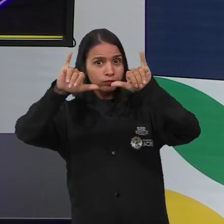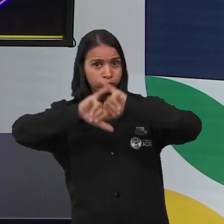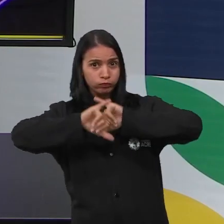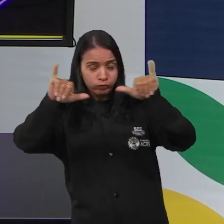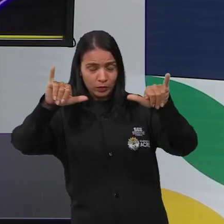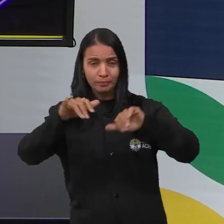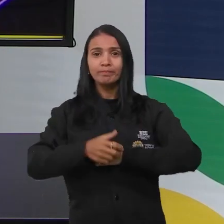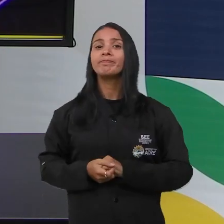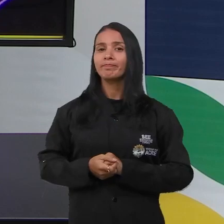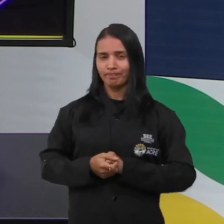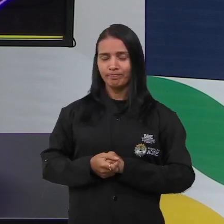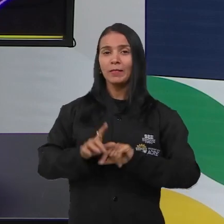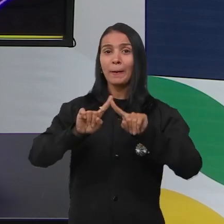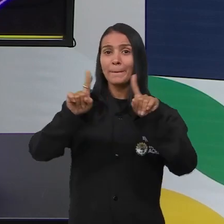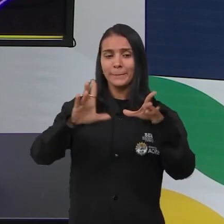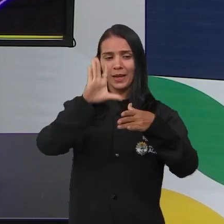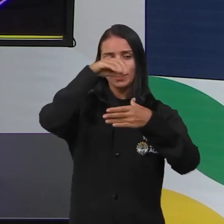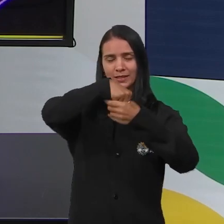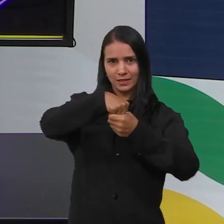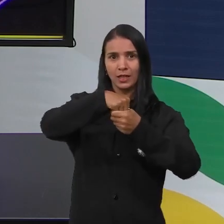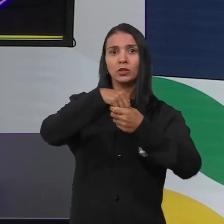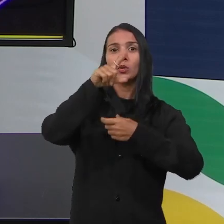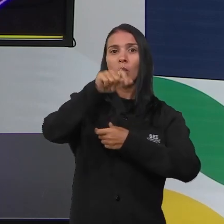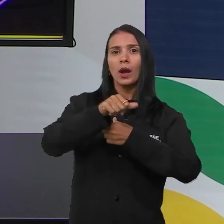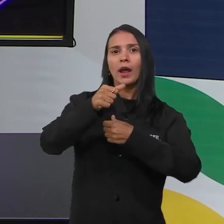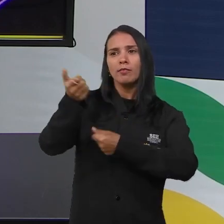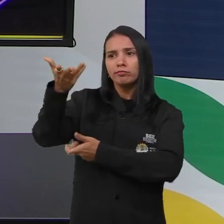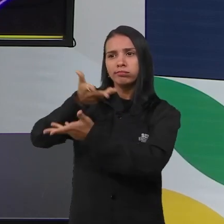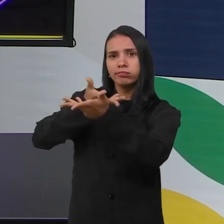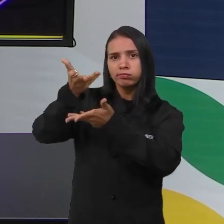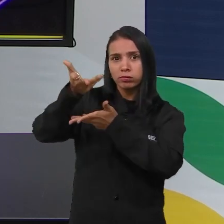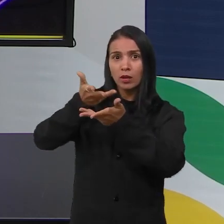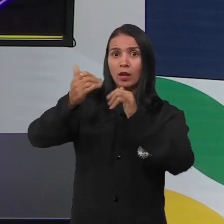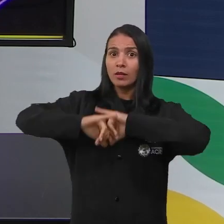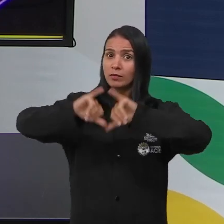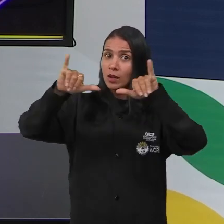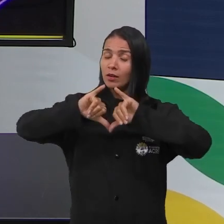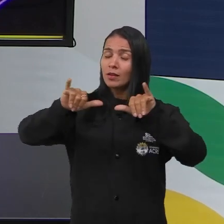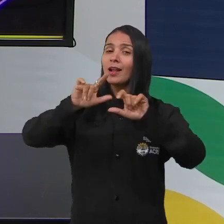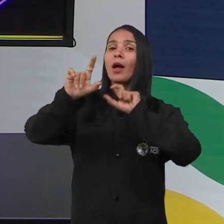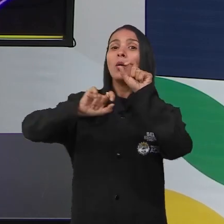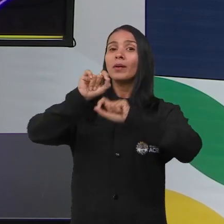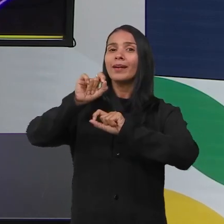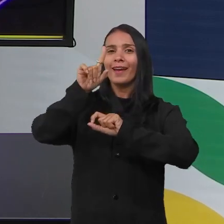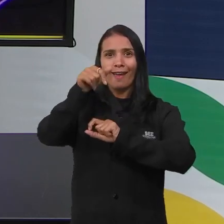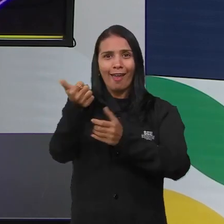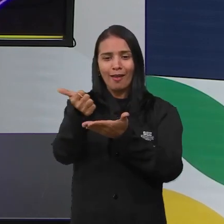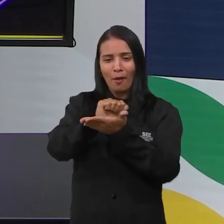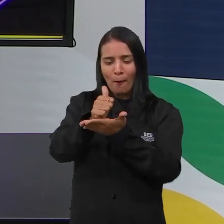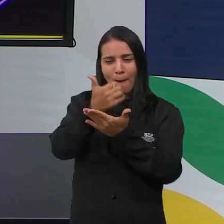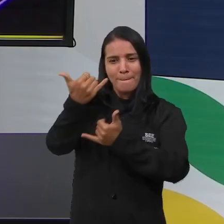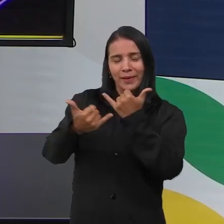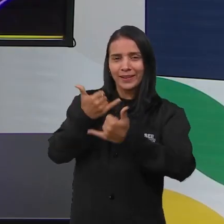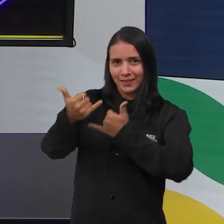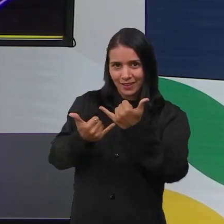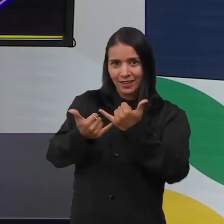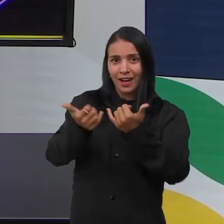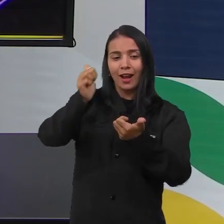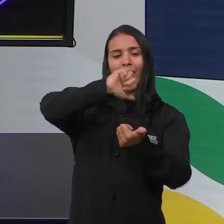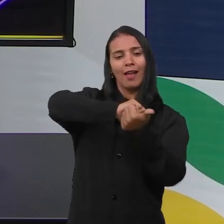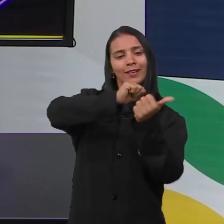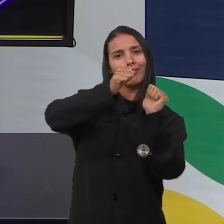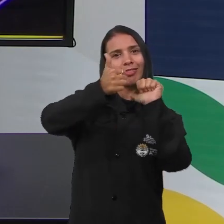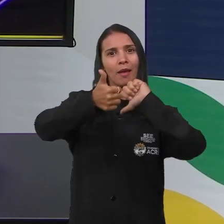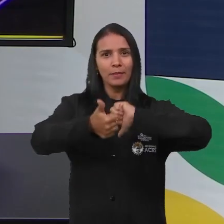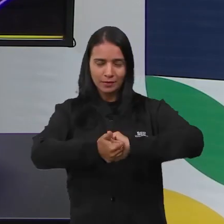notícia ela vai ser repassada em forma de entretenimento de game. É basicamente isso. É